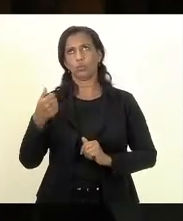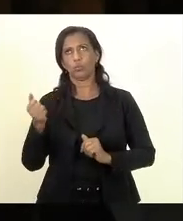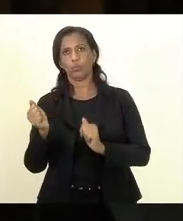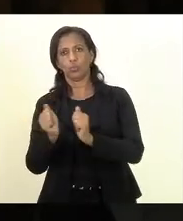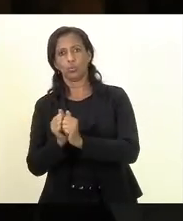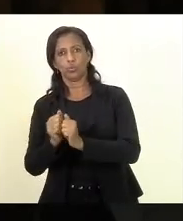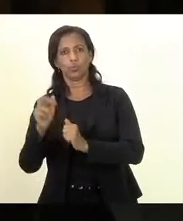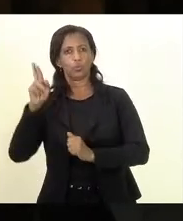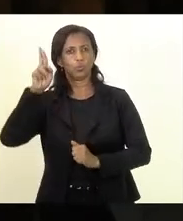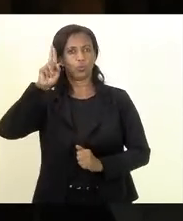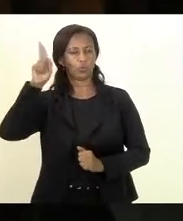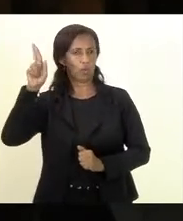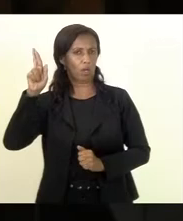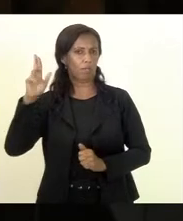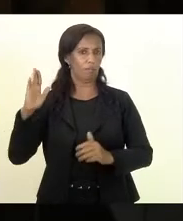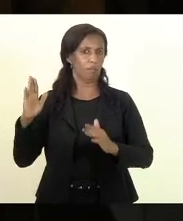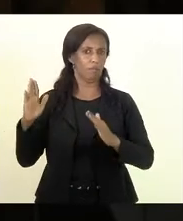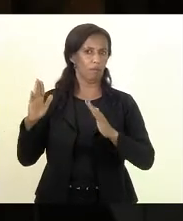da Casa Civil,